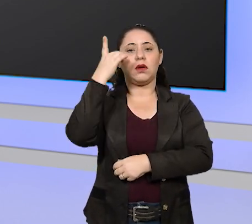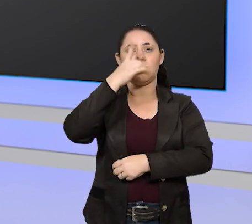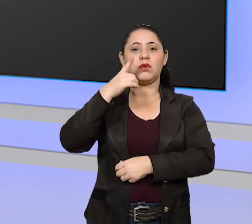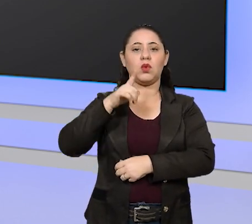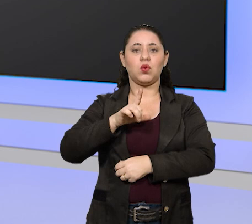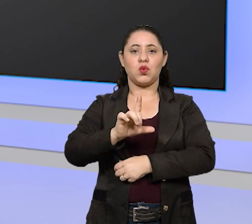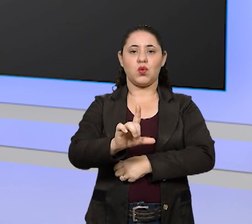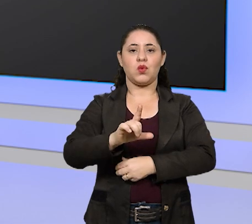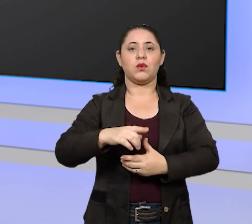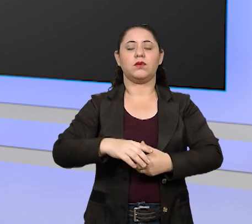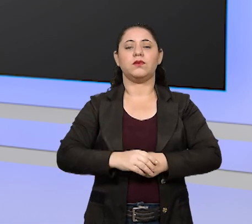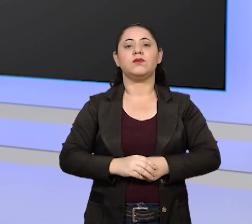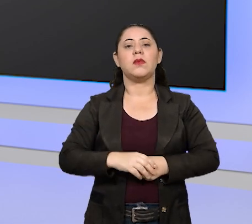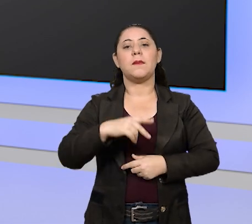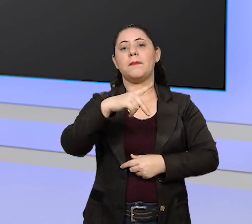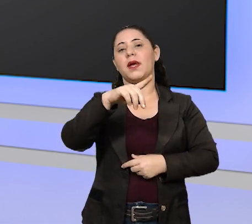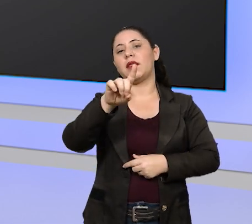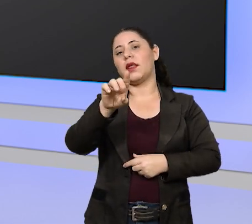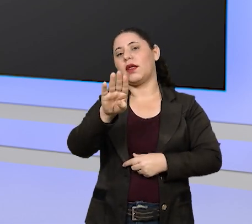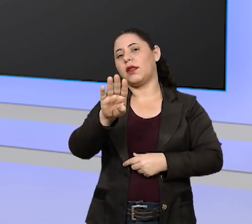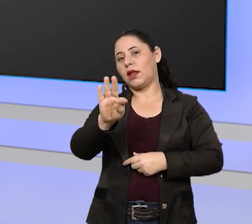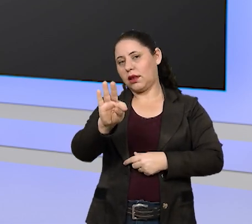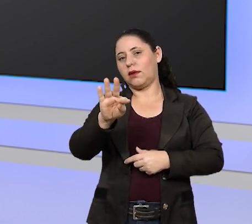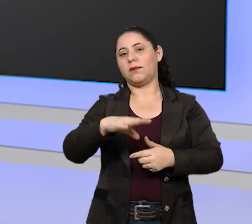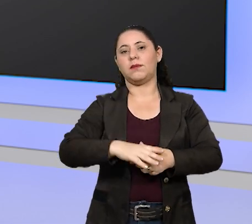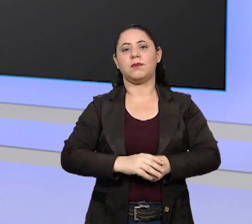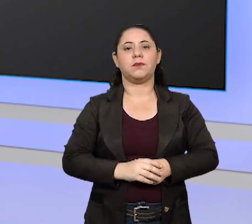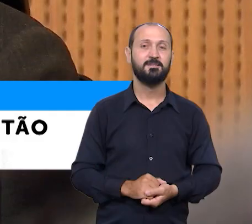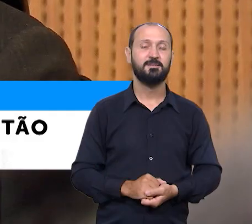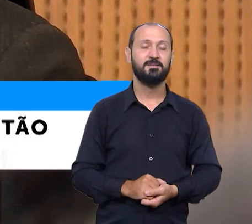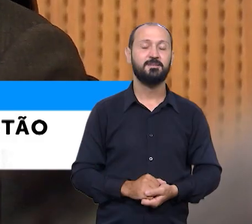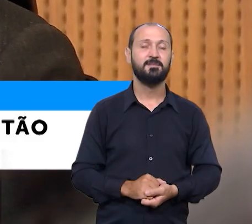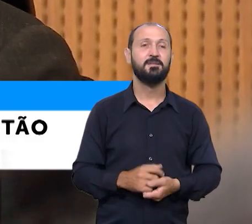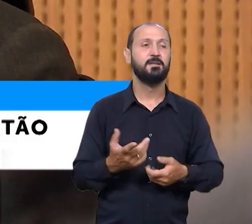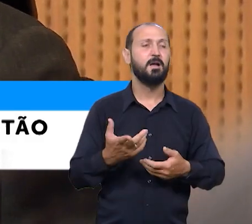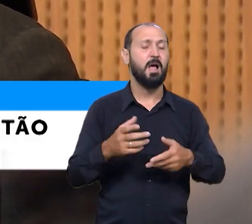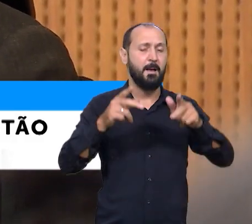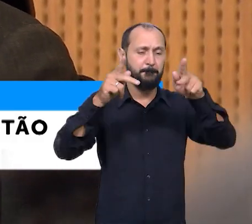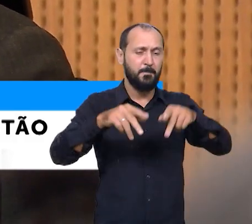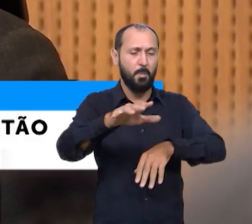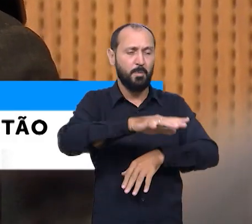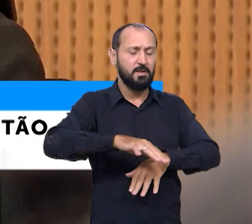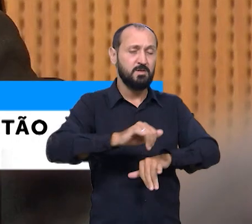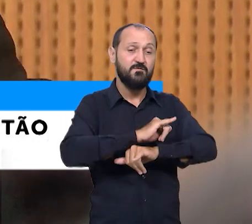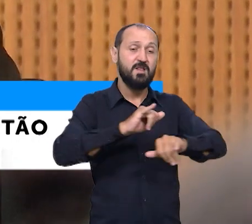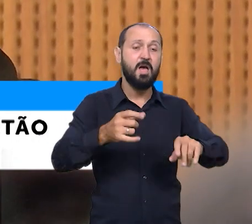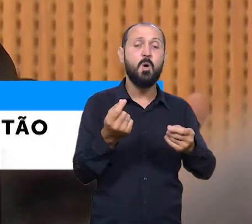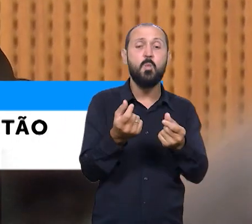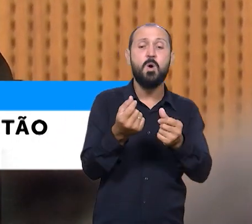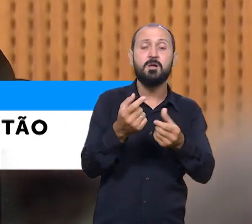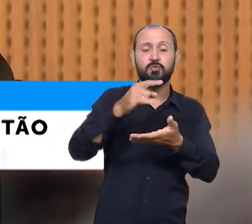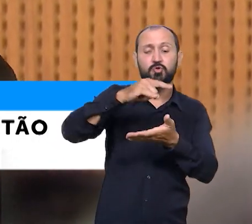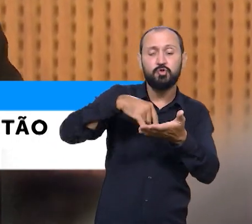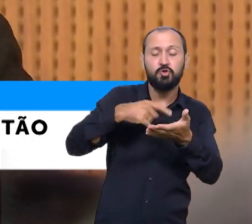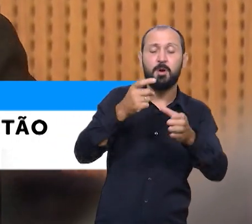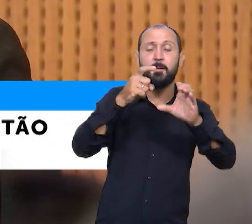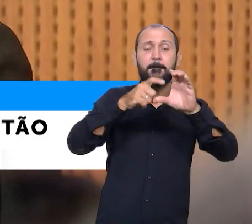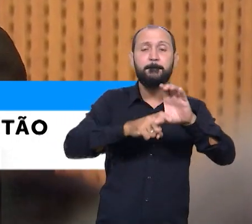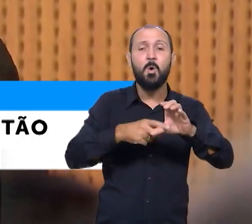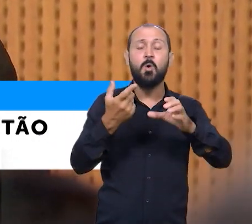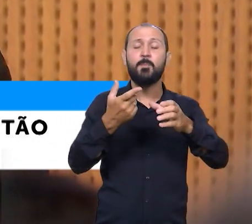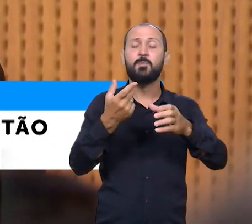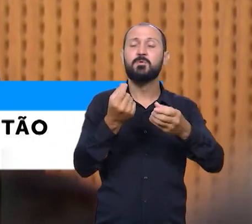de Saúde, o deputado Lucas de Lima, do PDT. Informar a população os gastos